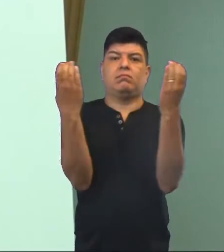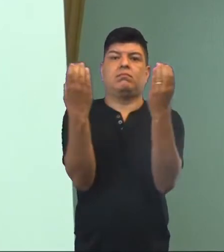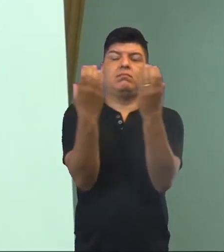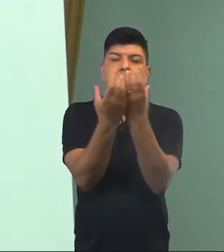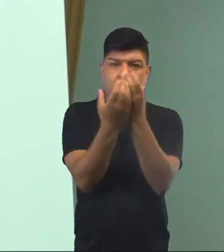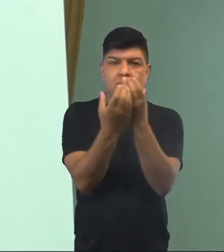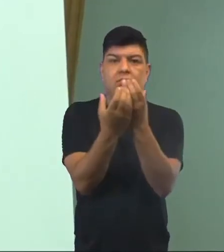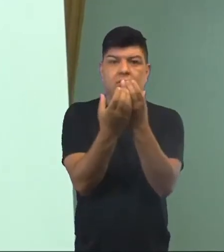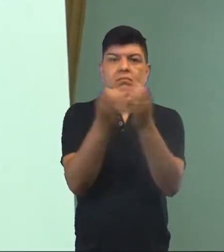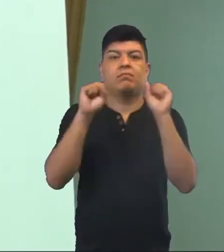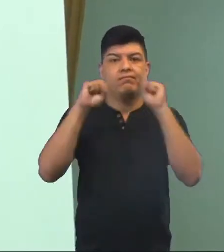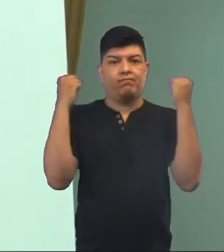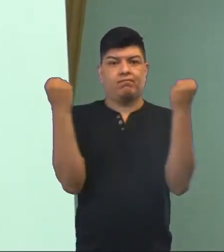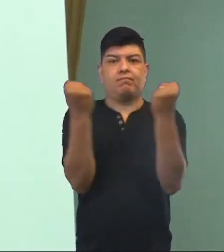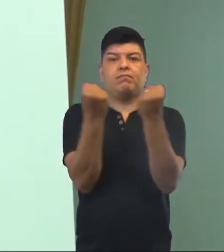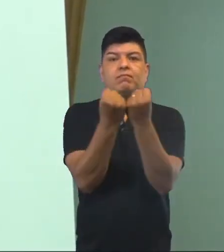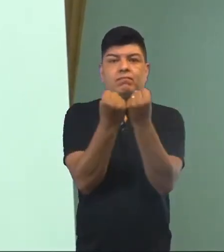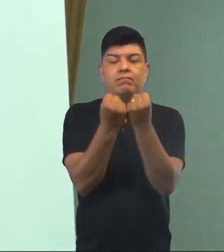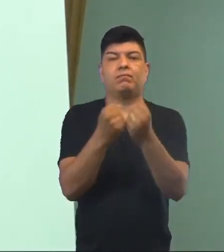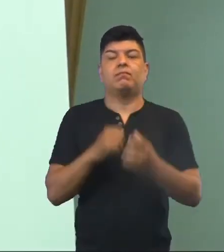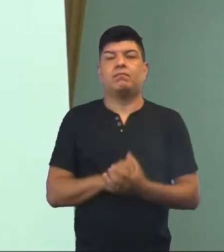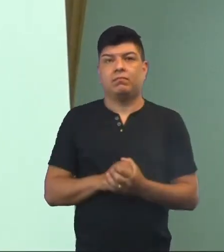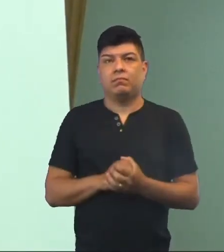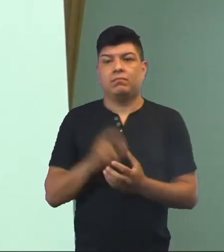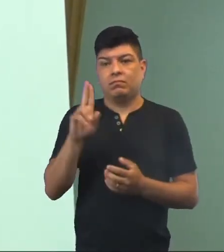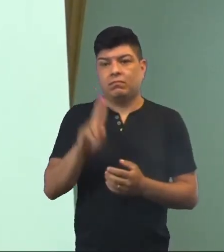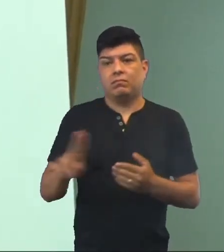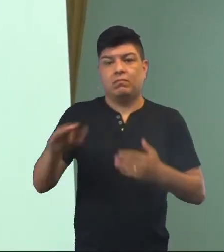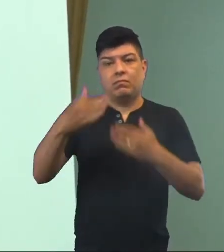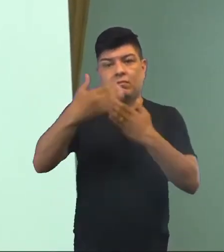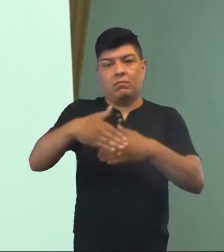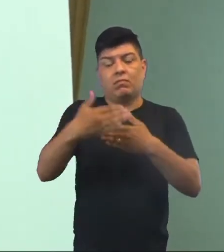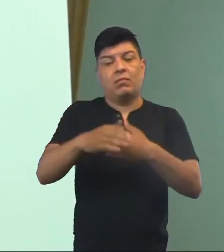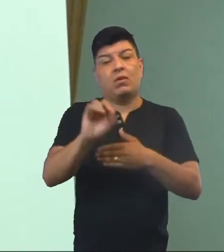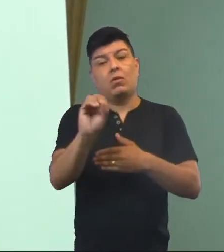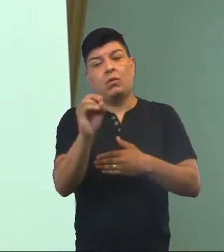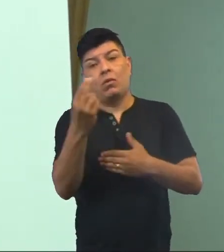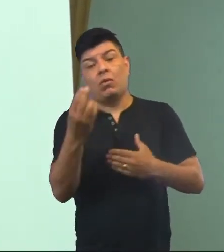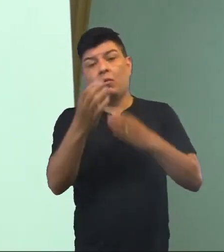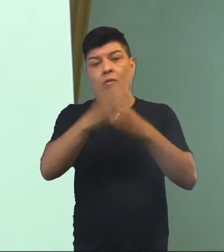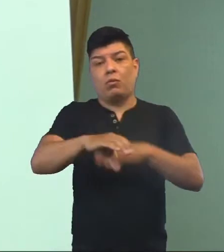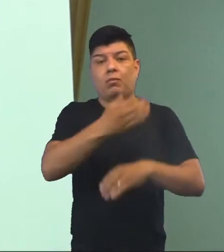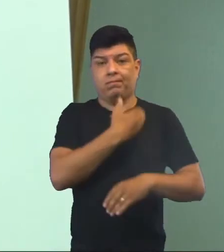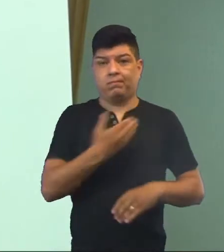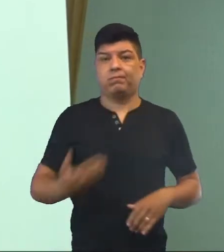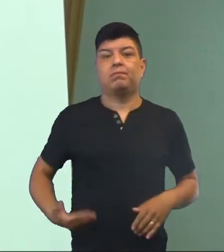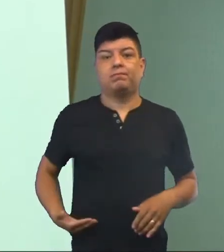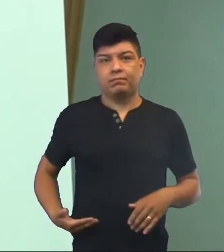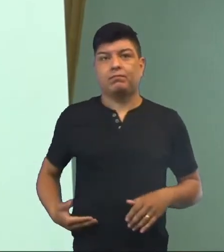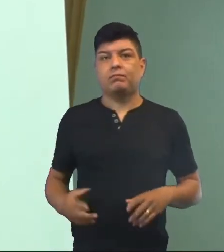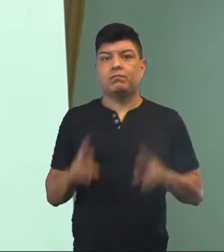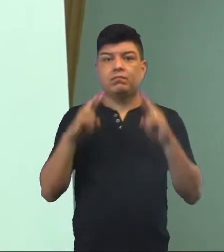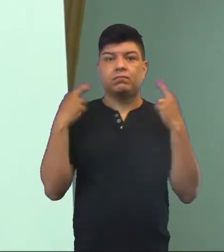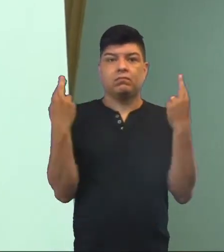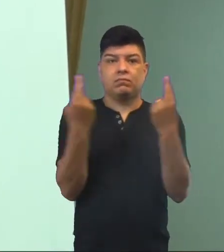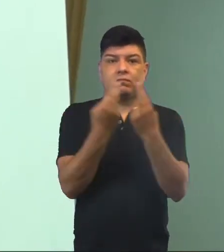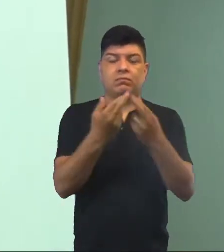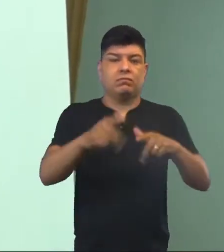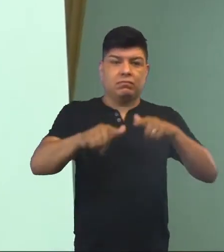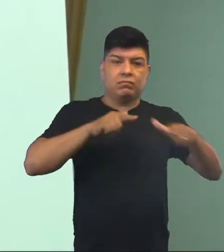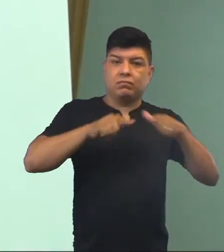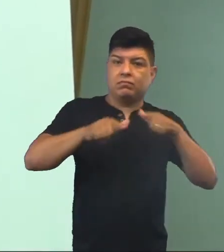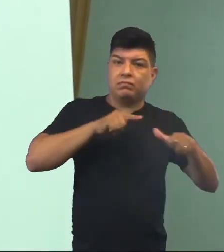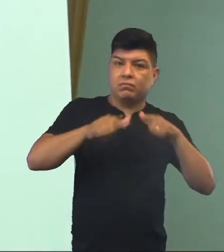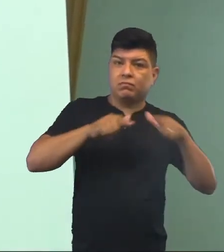palestras, seminários. Usada em provas e concursos públicos, reuniões de